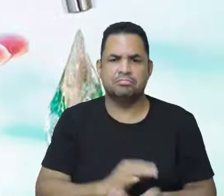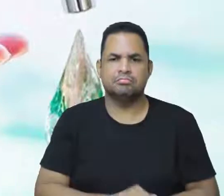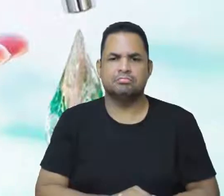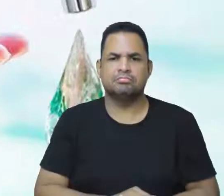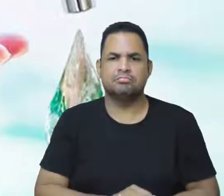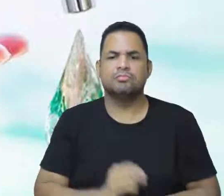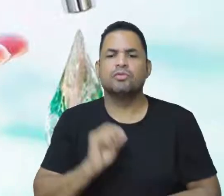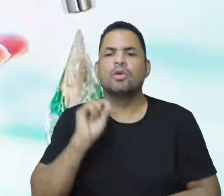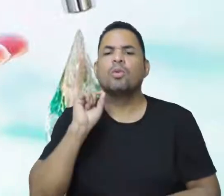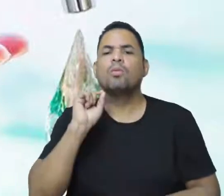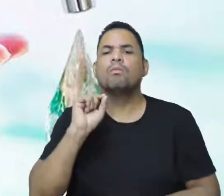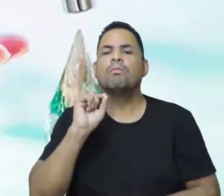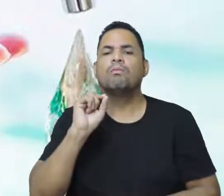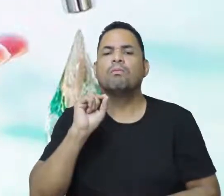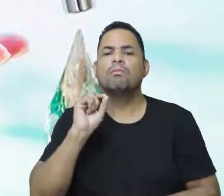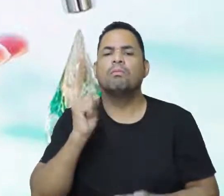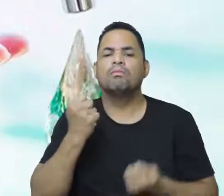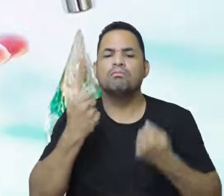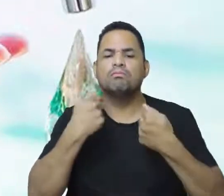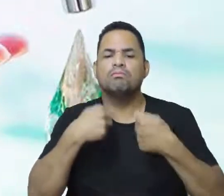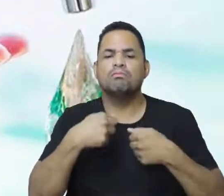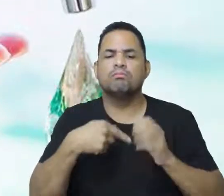O que é que eu posso contribuir?